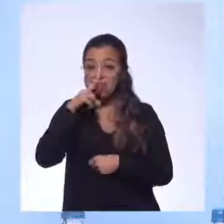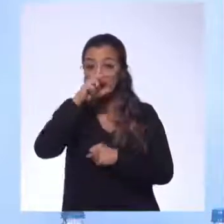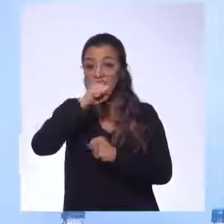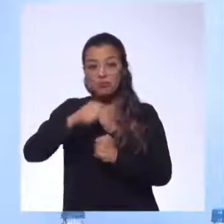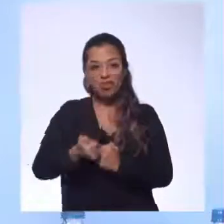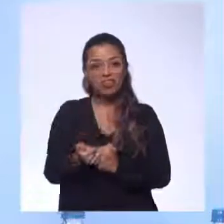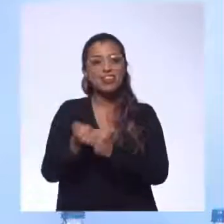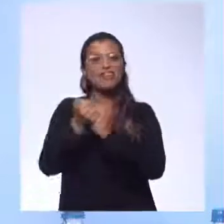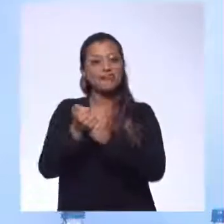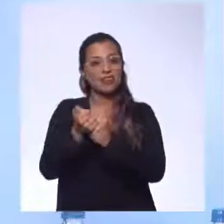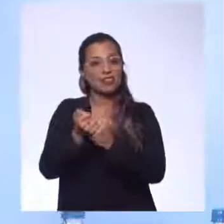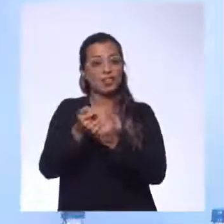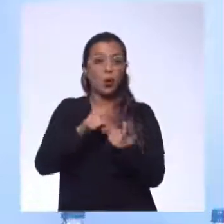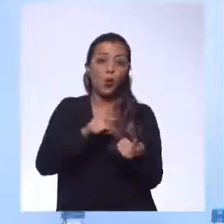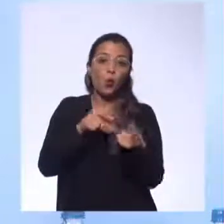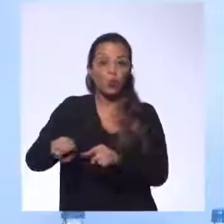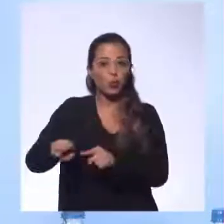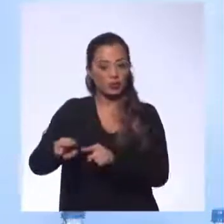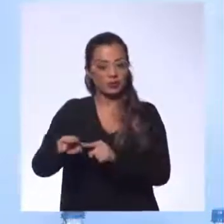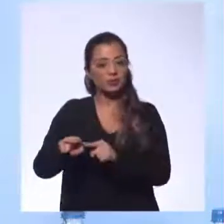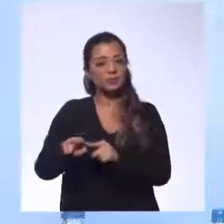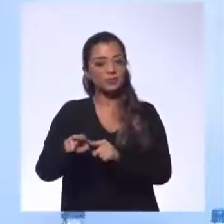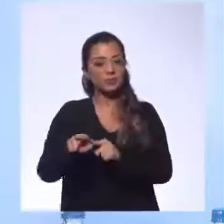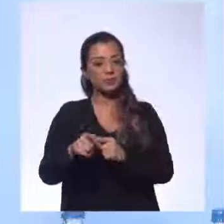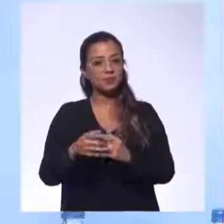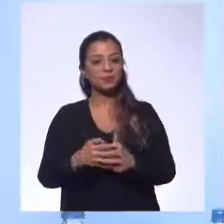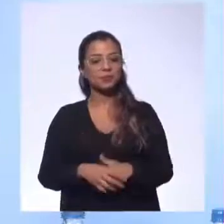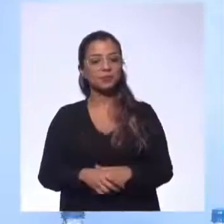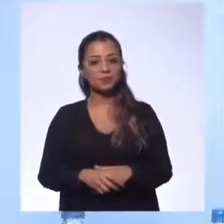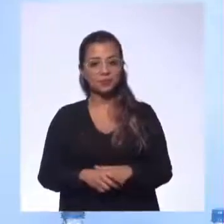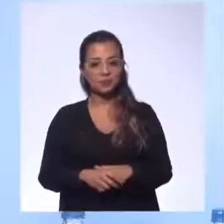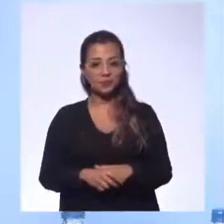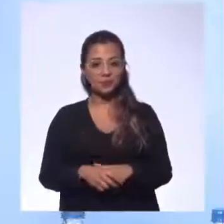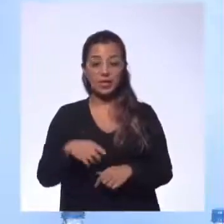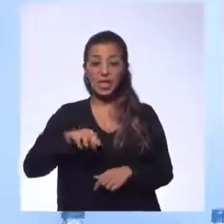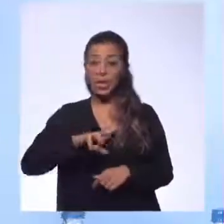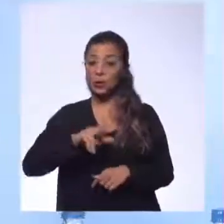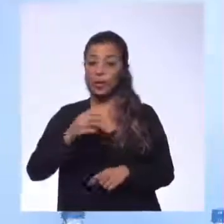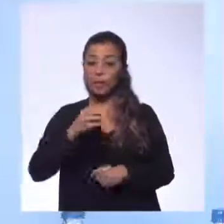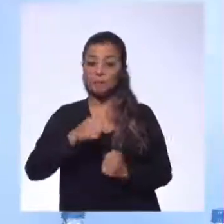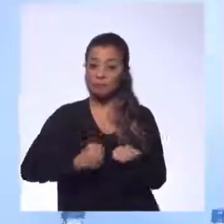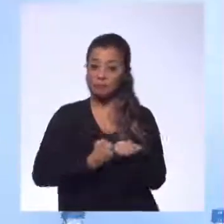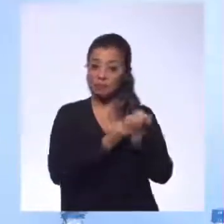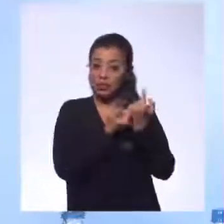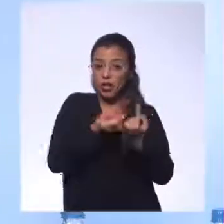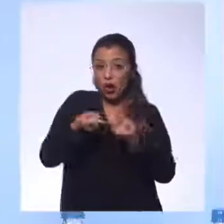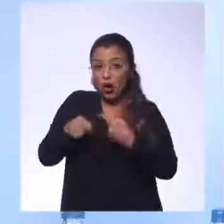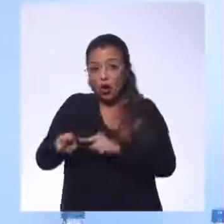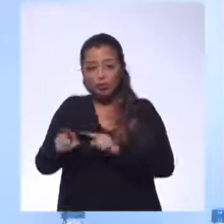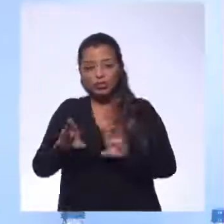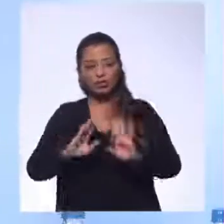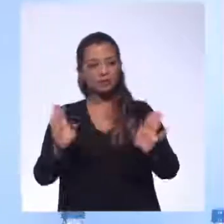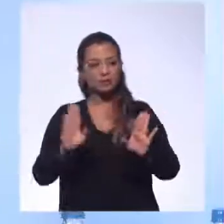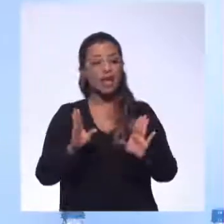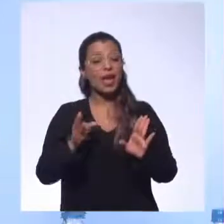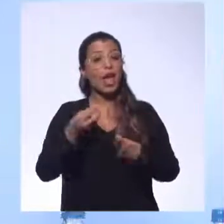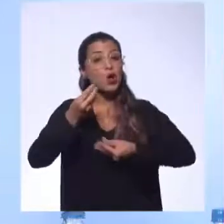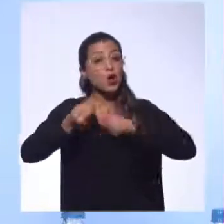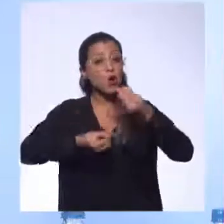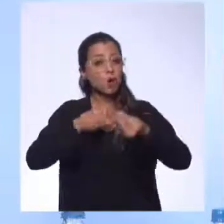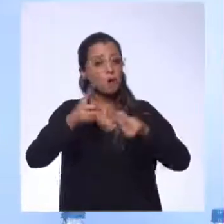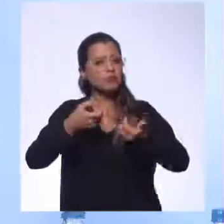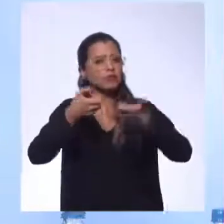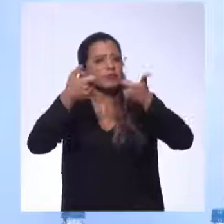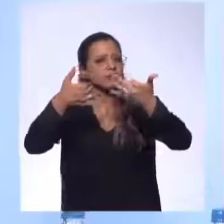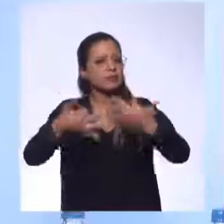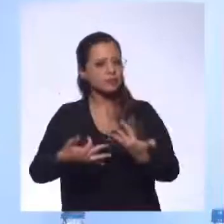defendendo justamente a ideia oposta. Né? E aqui, gente, não é questão de ser contra ou ser a favor, mas é como você se